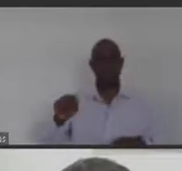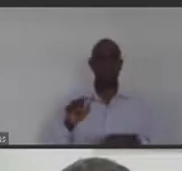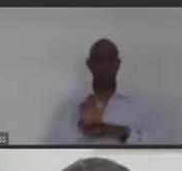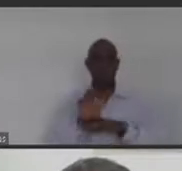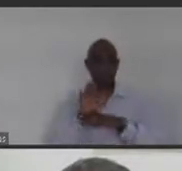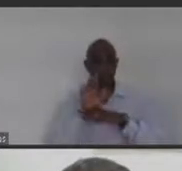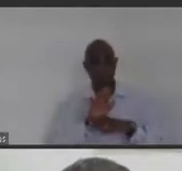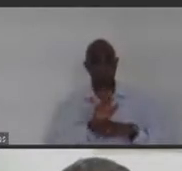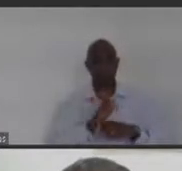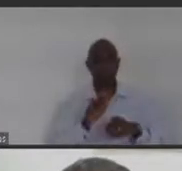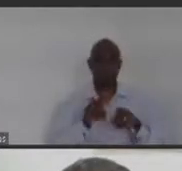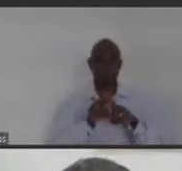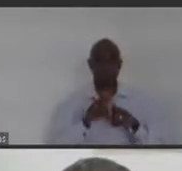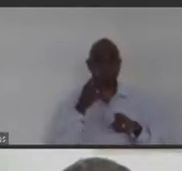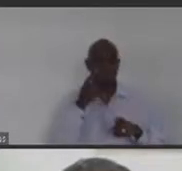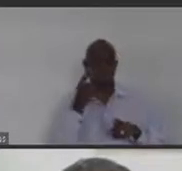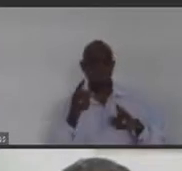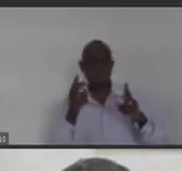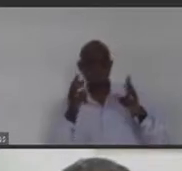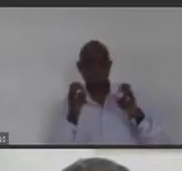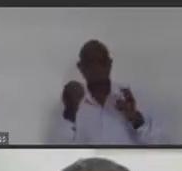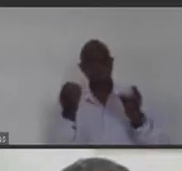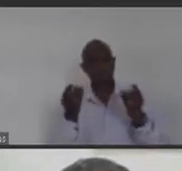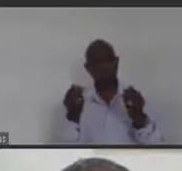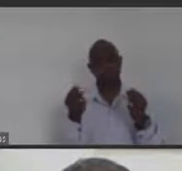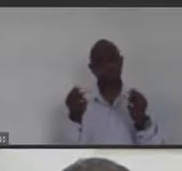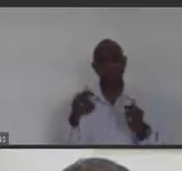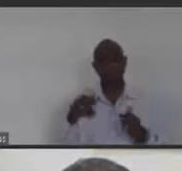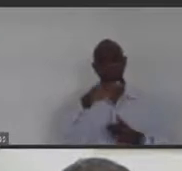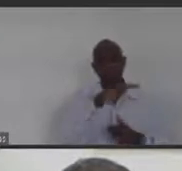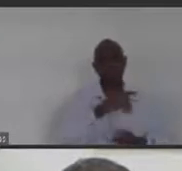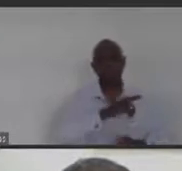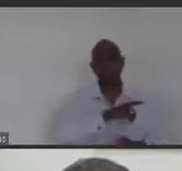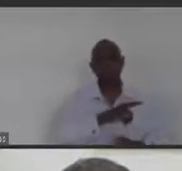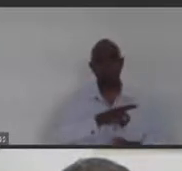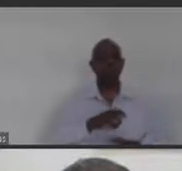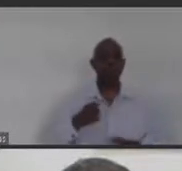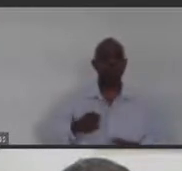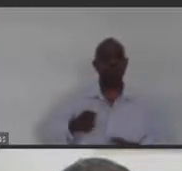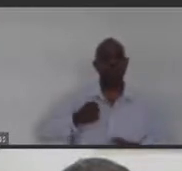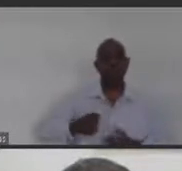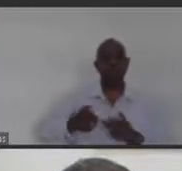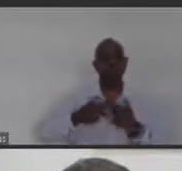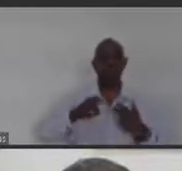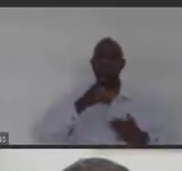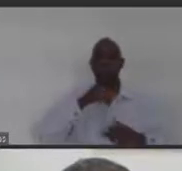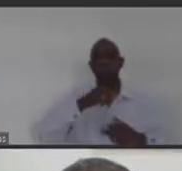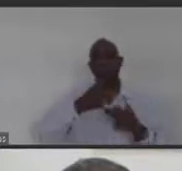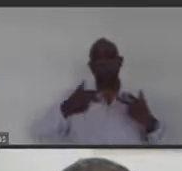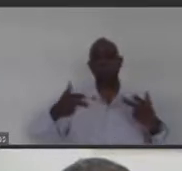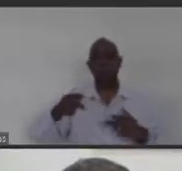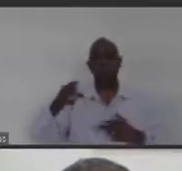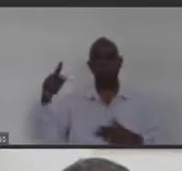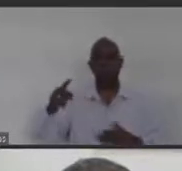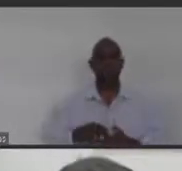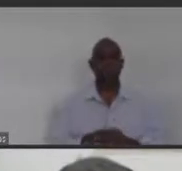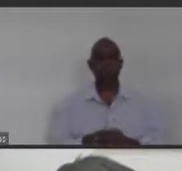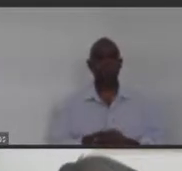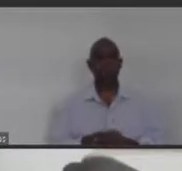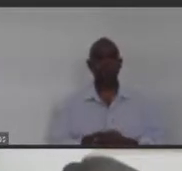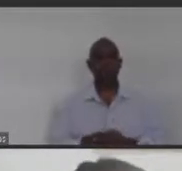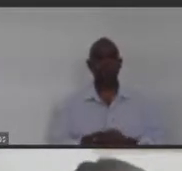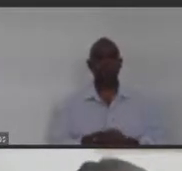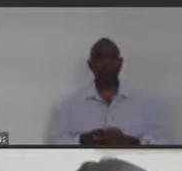qualidade dos mesmos. Nesse sentido, inclui-se o saneamento básico de responsabilidade da empresa concessionária Odebrecht BRK